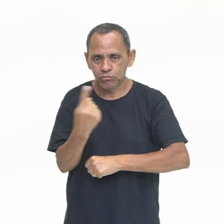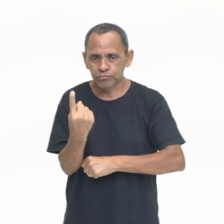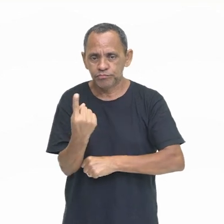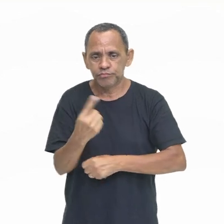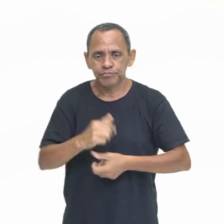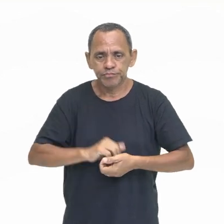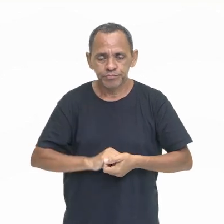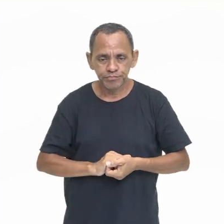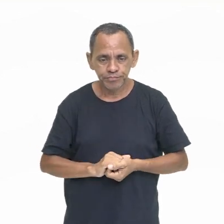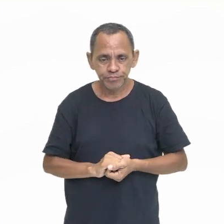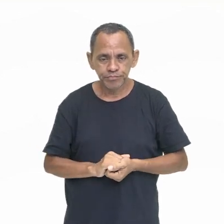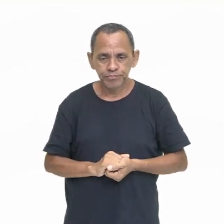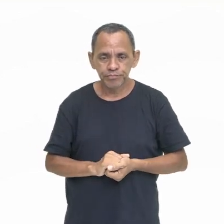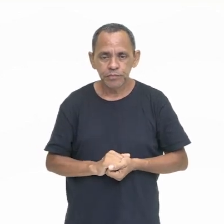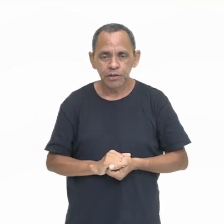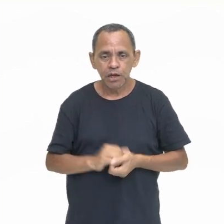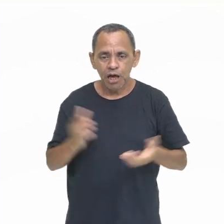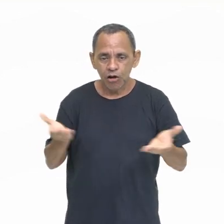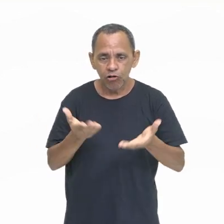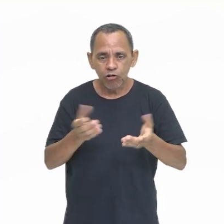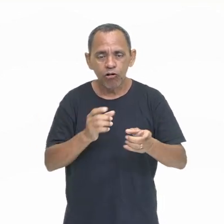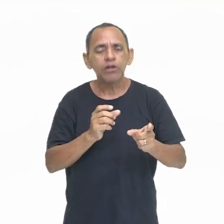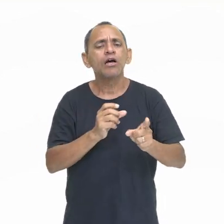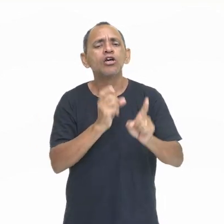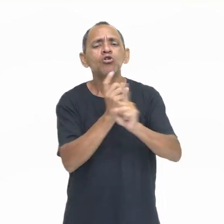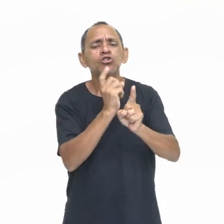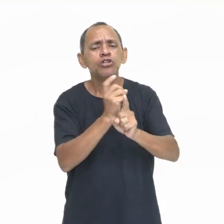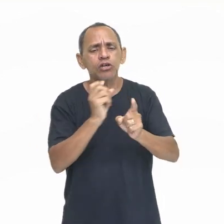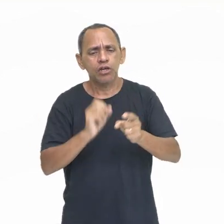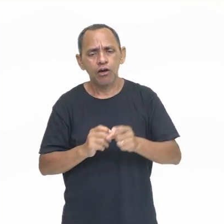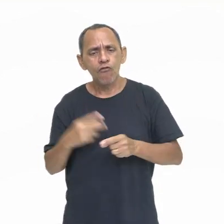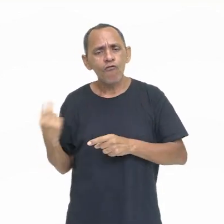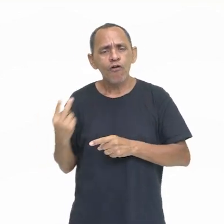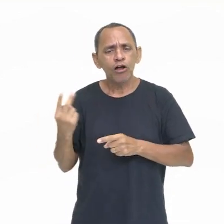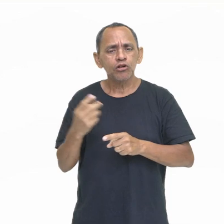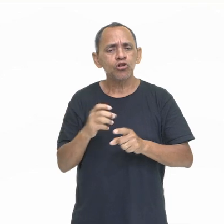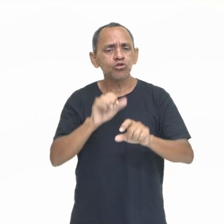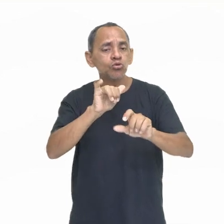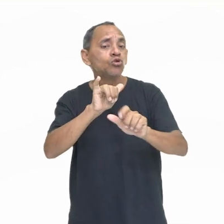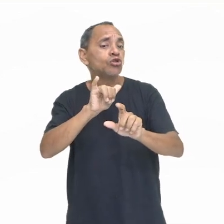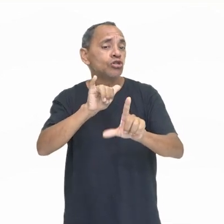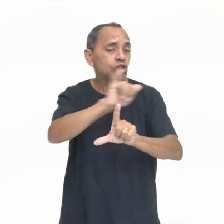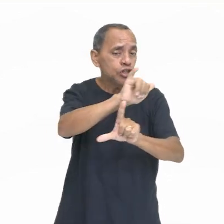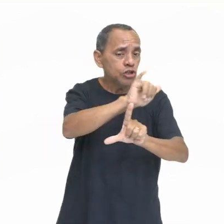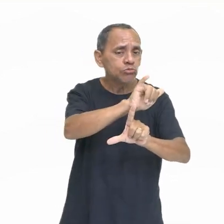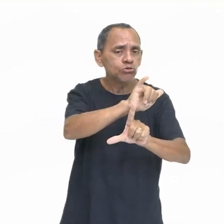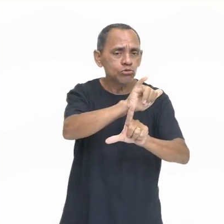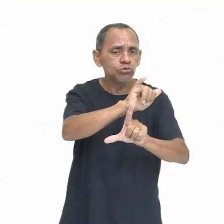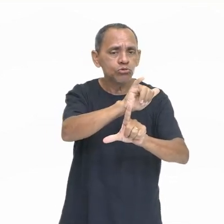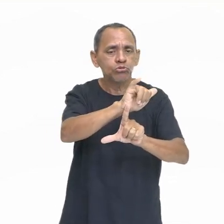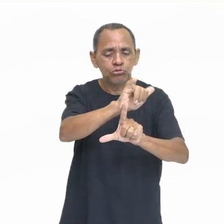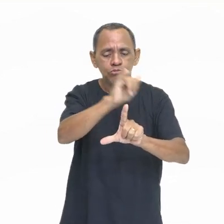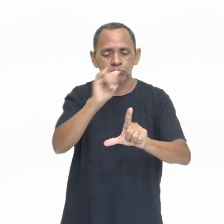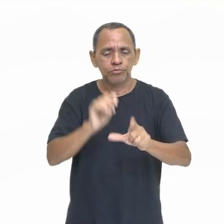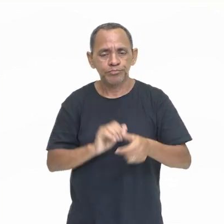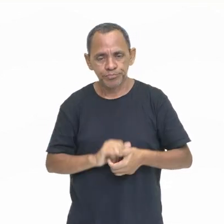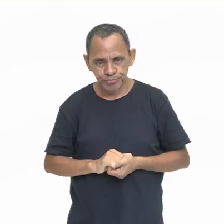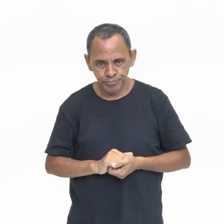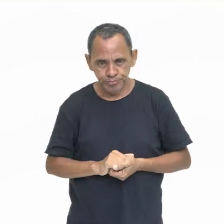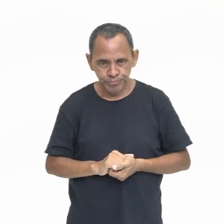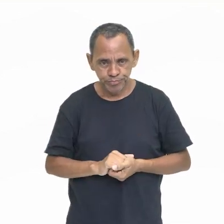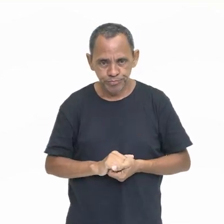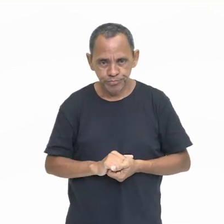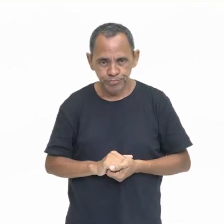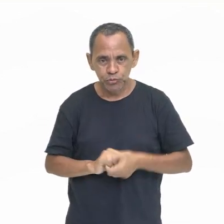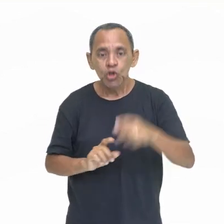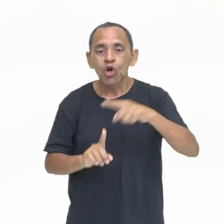certo? Então, x do vértice é igual a 1. Precisamos ainda encontrar o valor do y do vértice. Vem aqui, ó. Porque o y do vértice, ó,